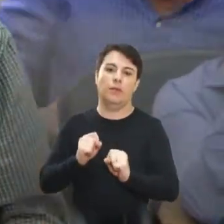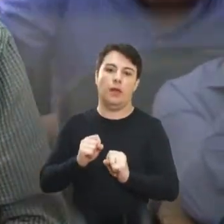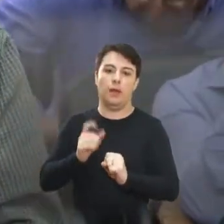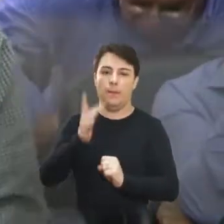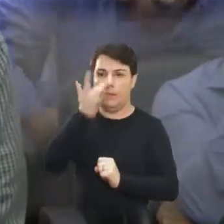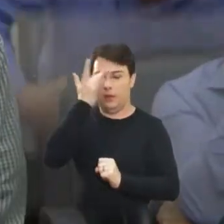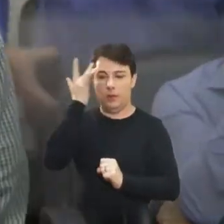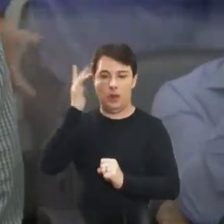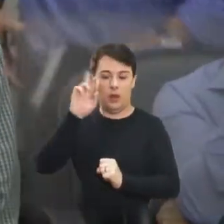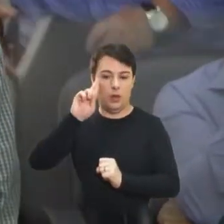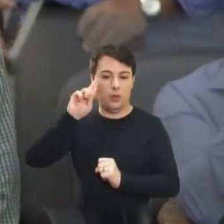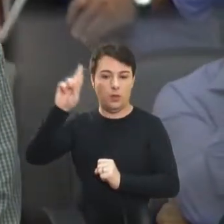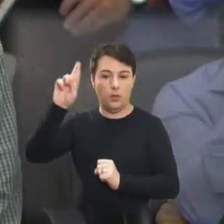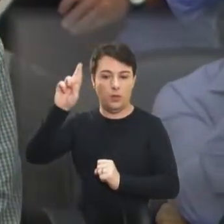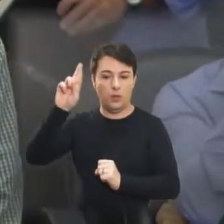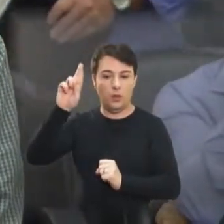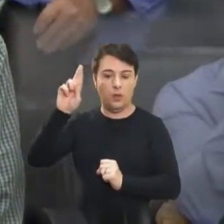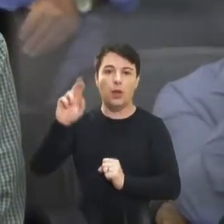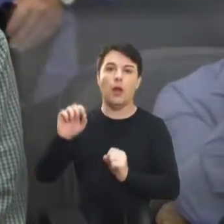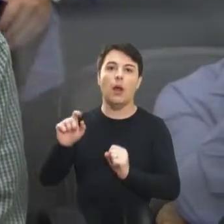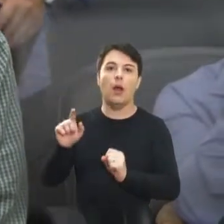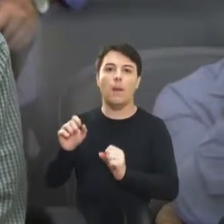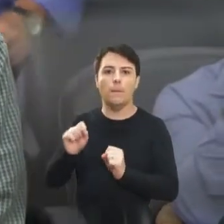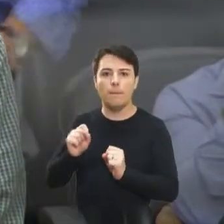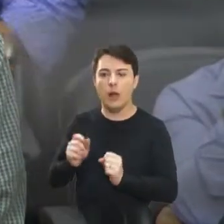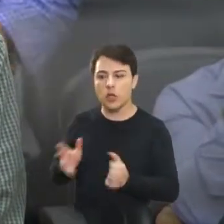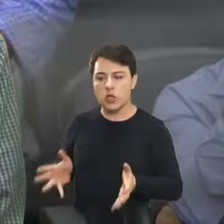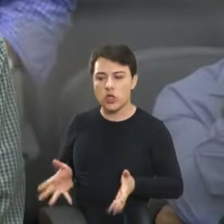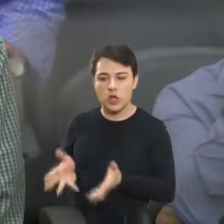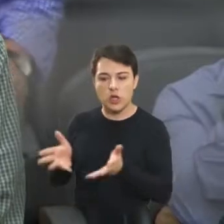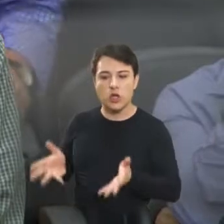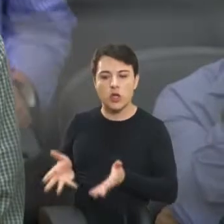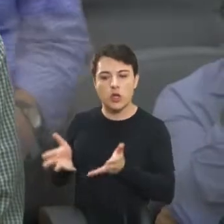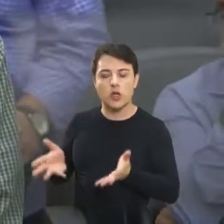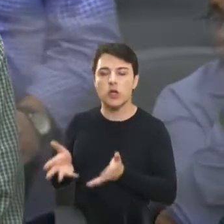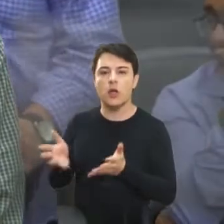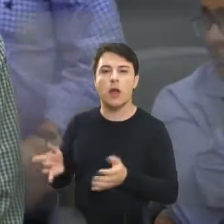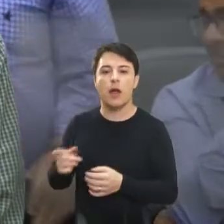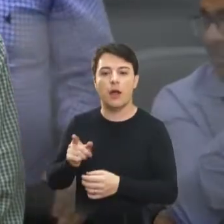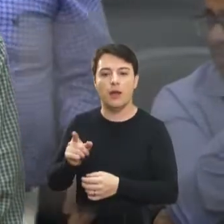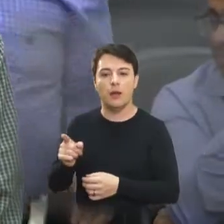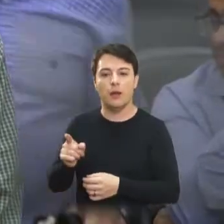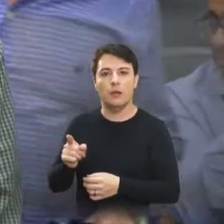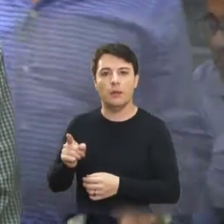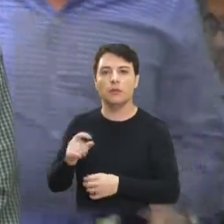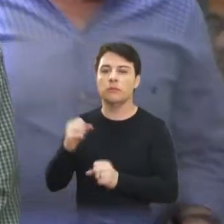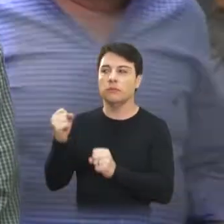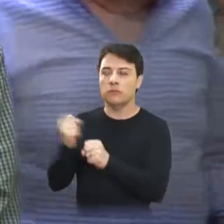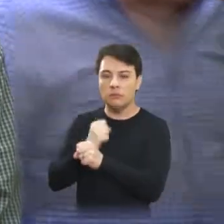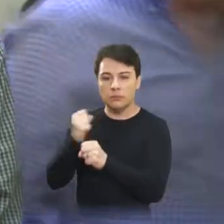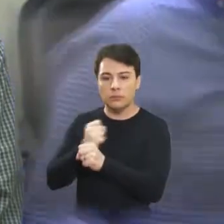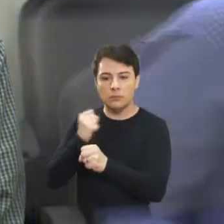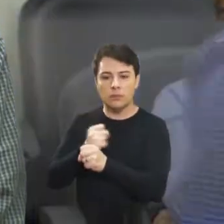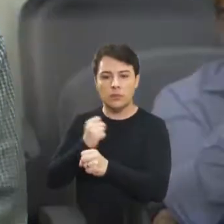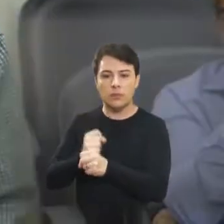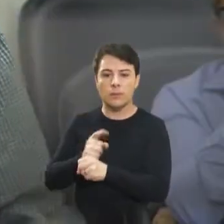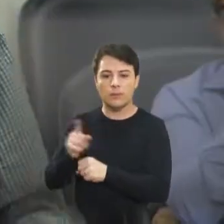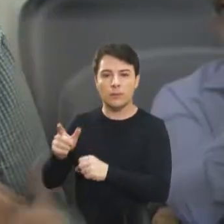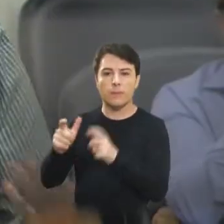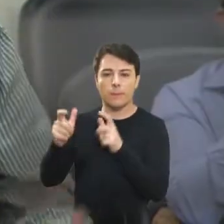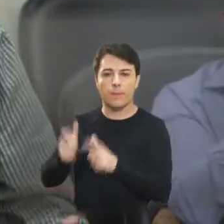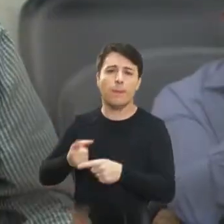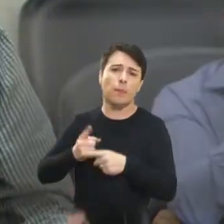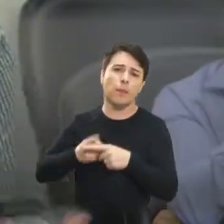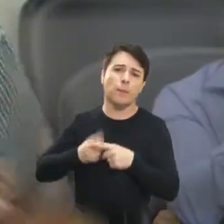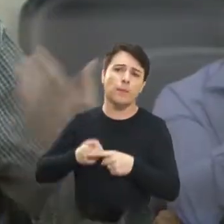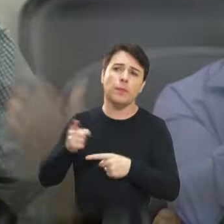proprietários sejam estimulados, vamos dizer assim, a construir nessas regiões que são